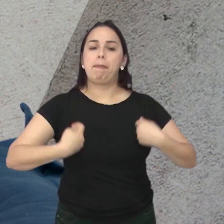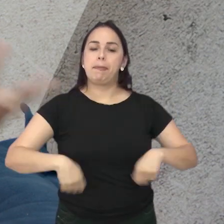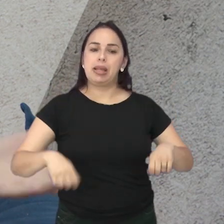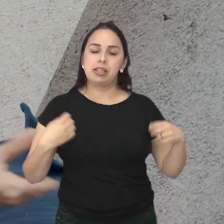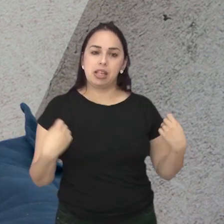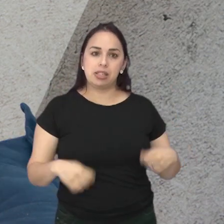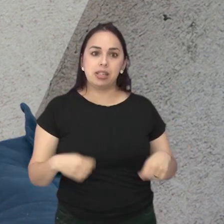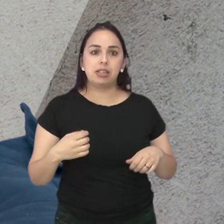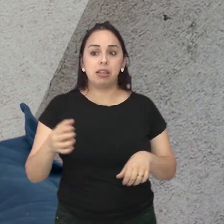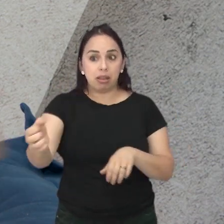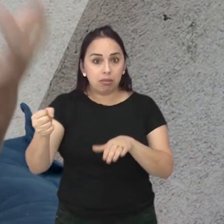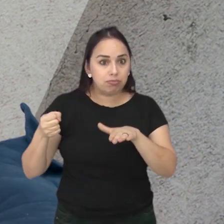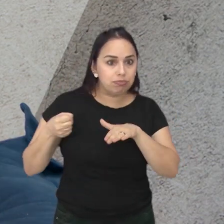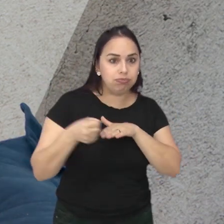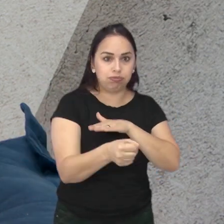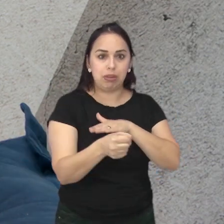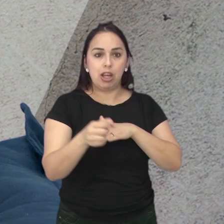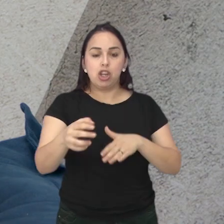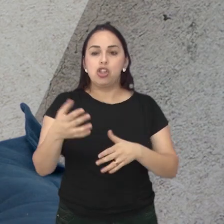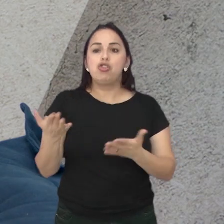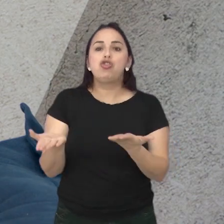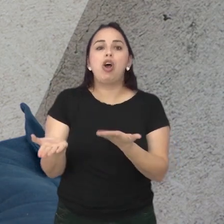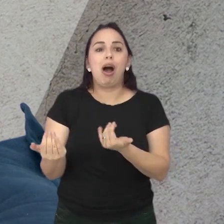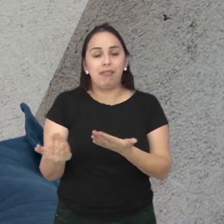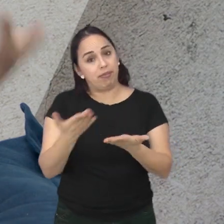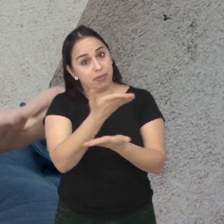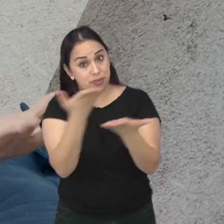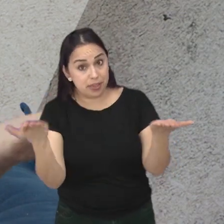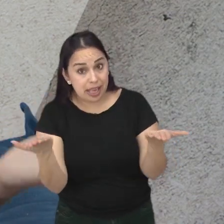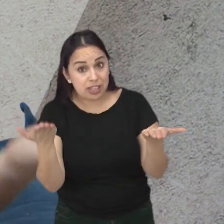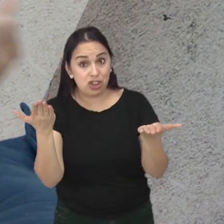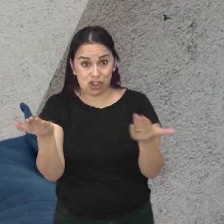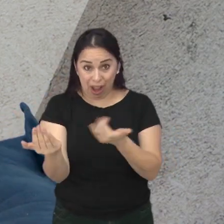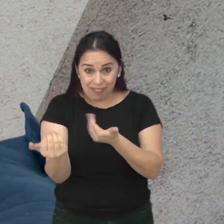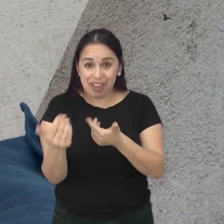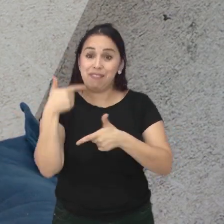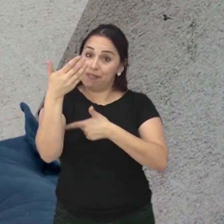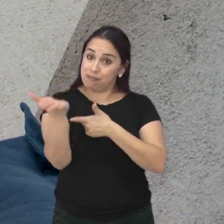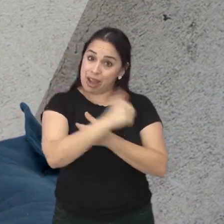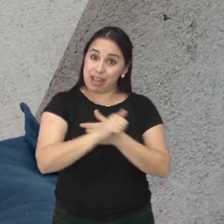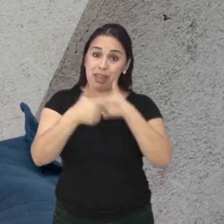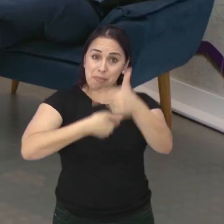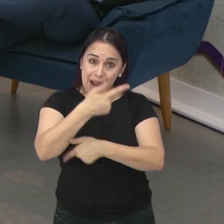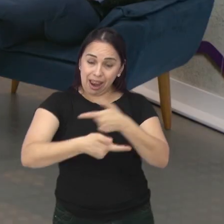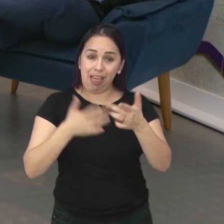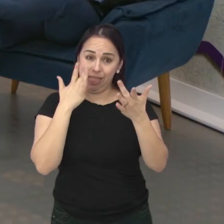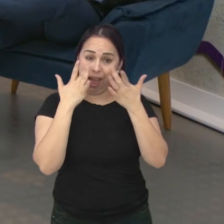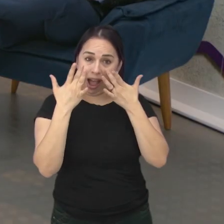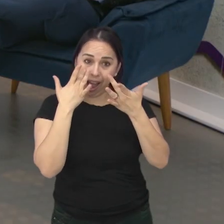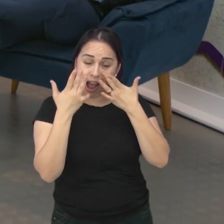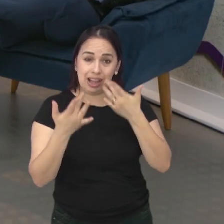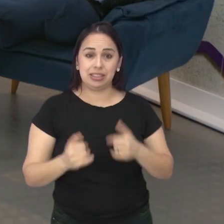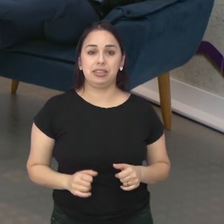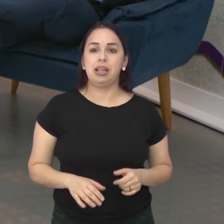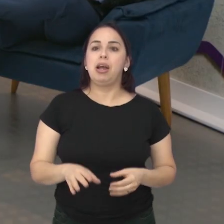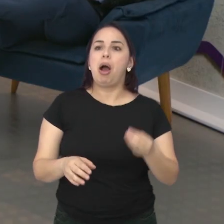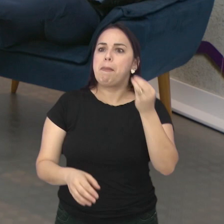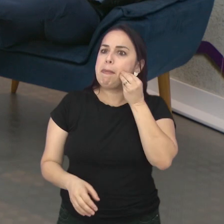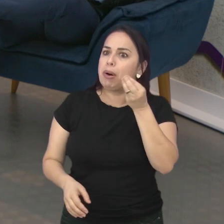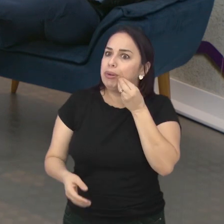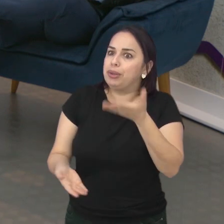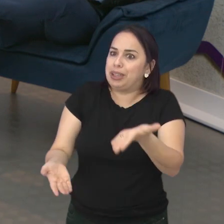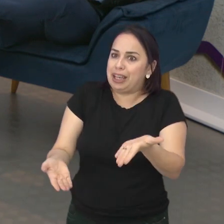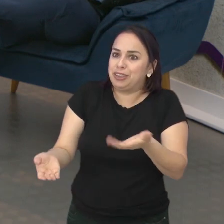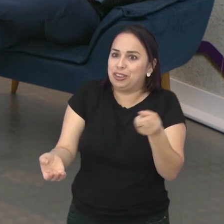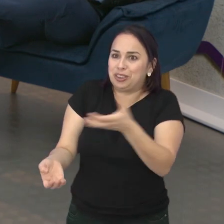gente precisa que ingressem no mercado os jovens, venham trabalhar com técnica teatral. Tá aí uma oportunidade, né?